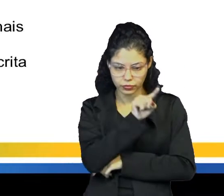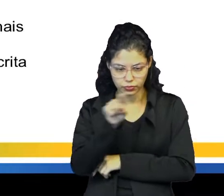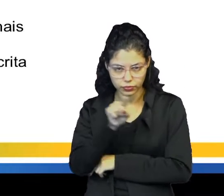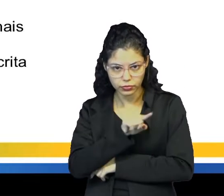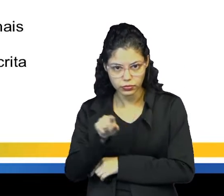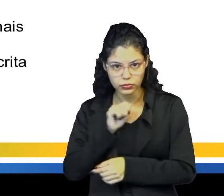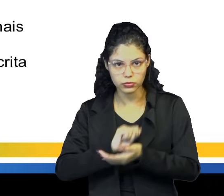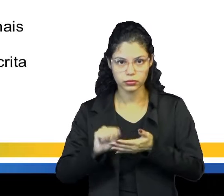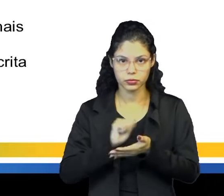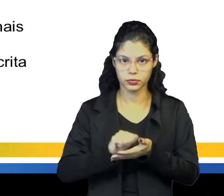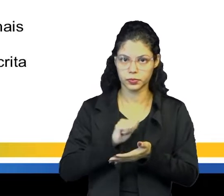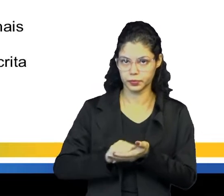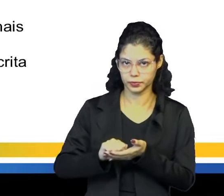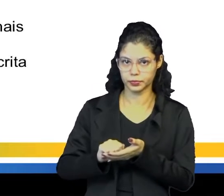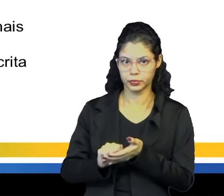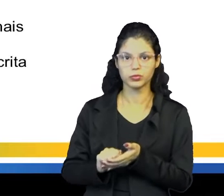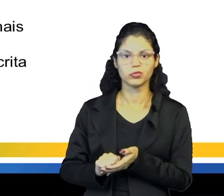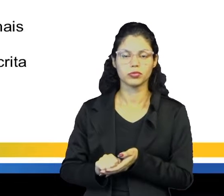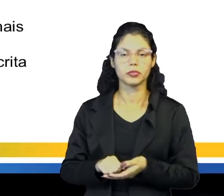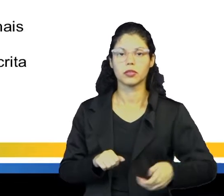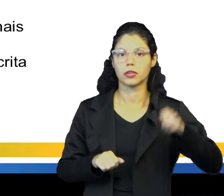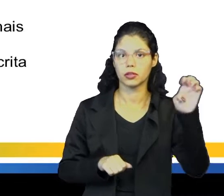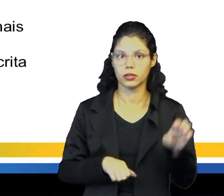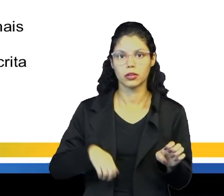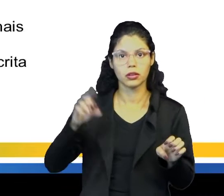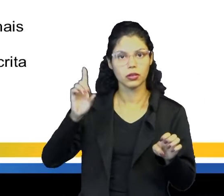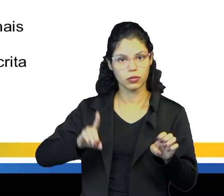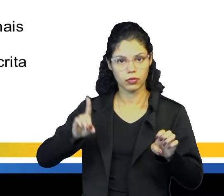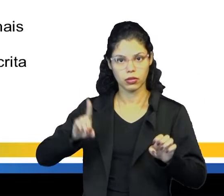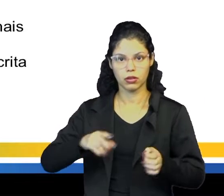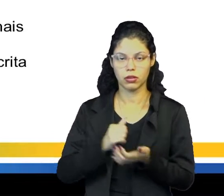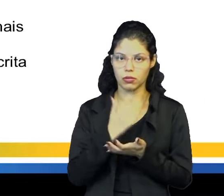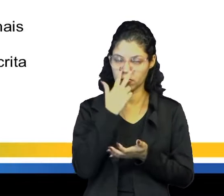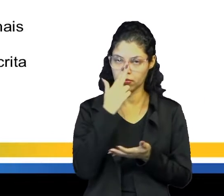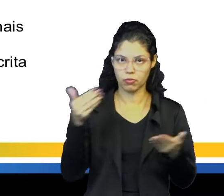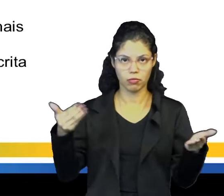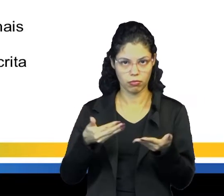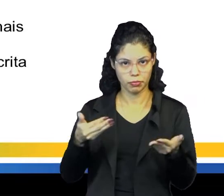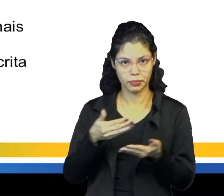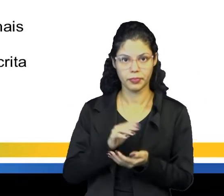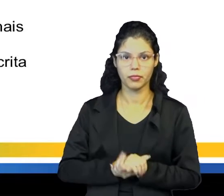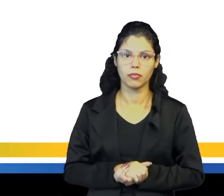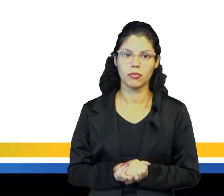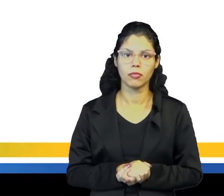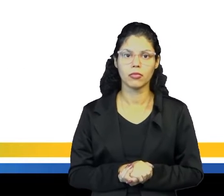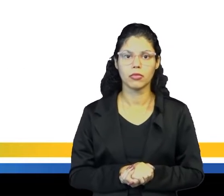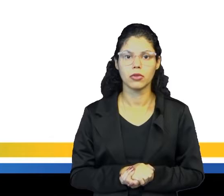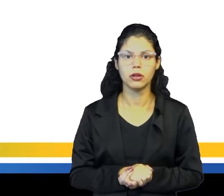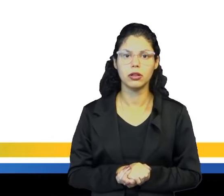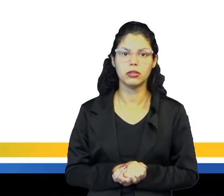a escrita horizontal da esquerda para a direita, muito parecida com o que a gente tem hoje.